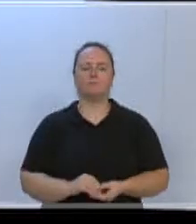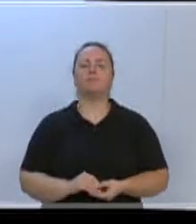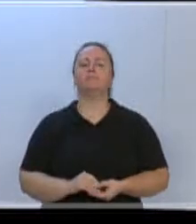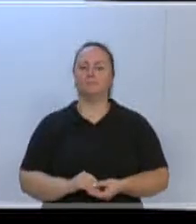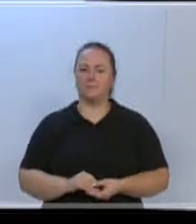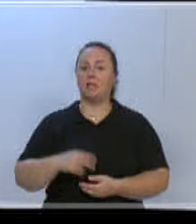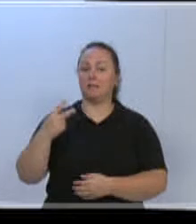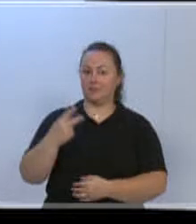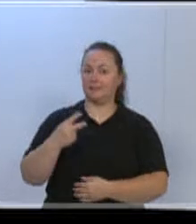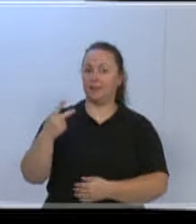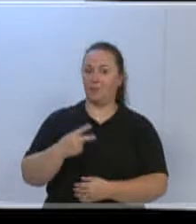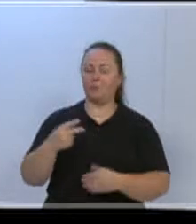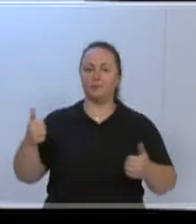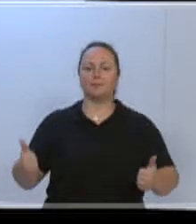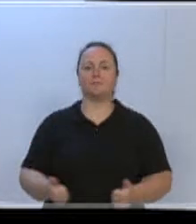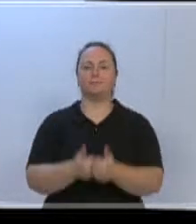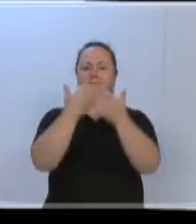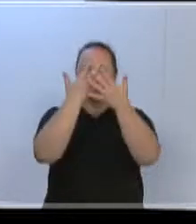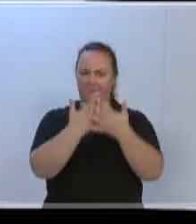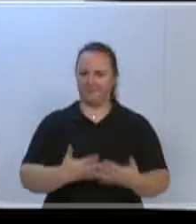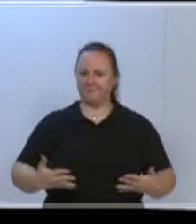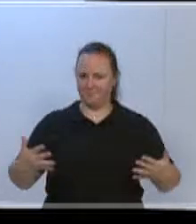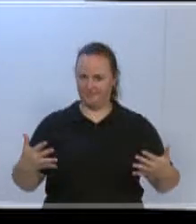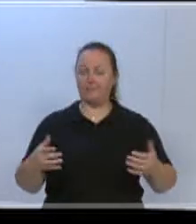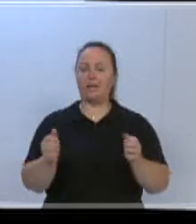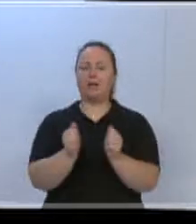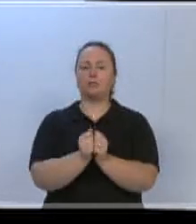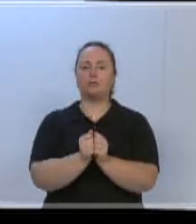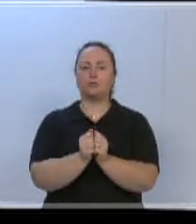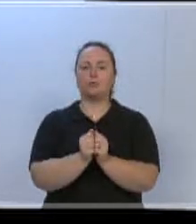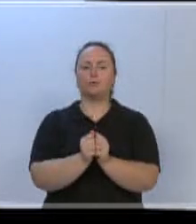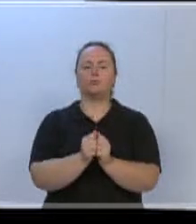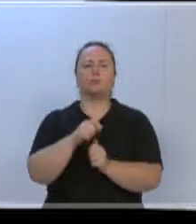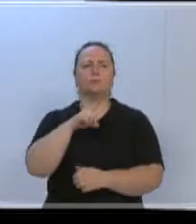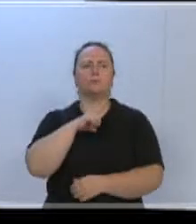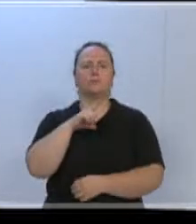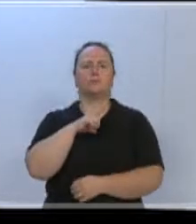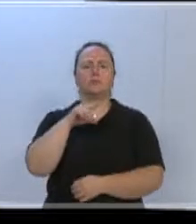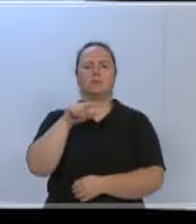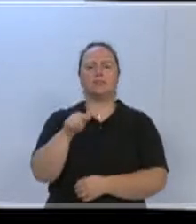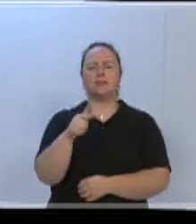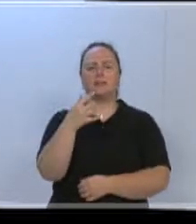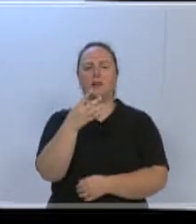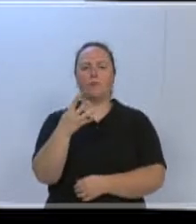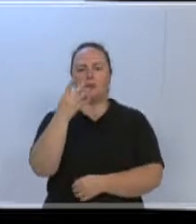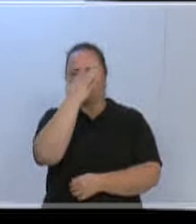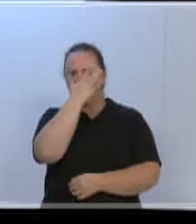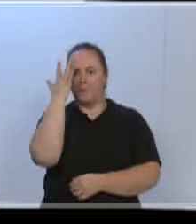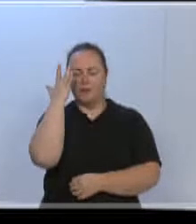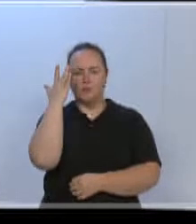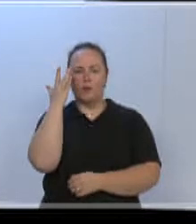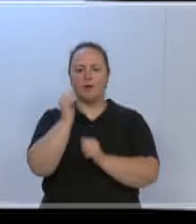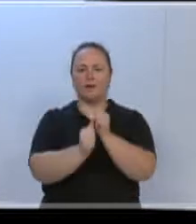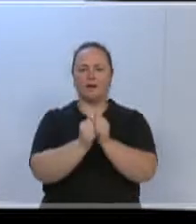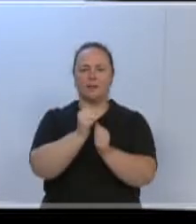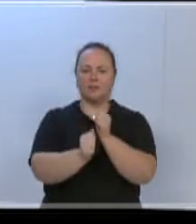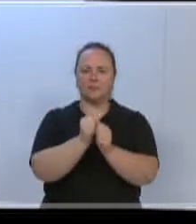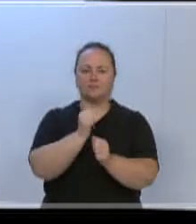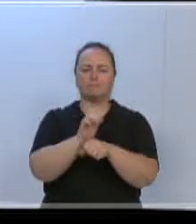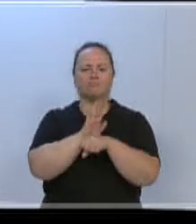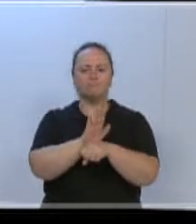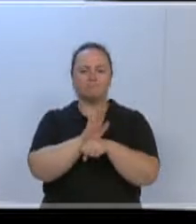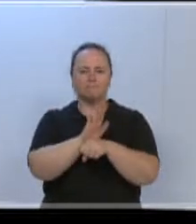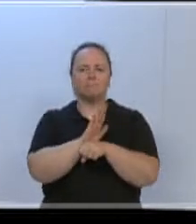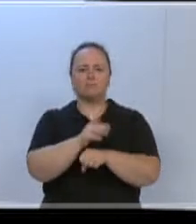na vila germânica onde juntamente com outros 74 e os roteiros estaremos ajudando a questão do hospital para